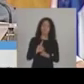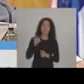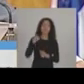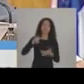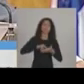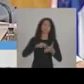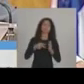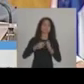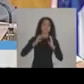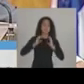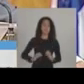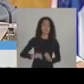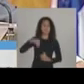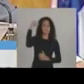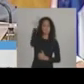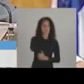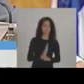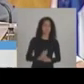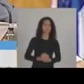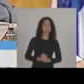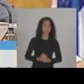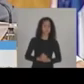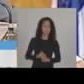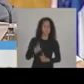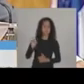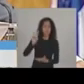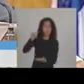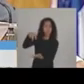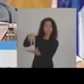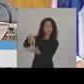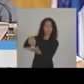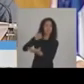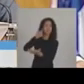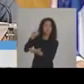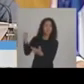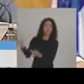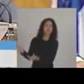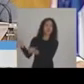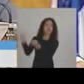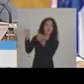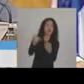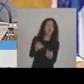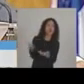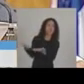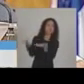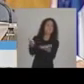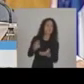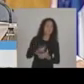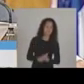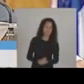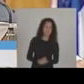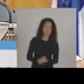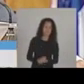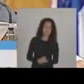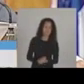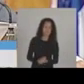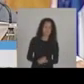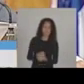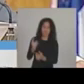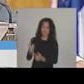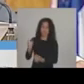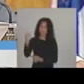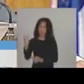brasileira e ela estava ali como convidada falando para trás